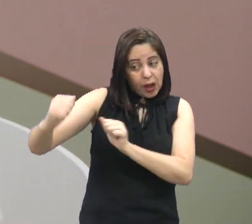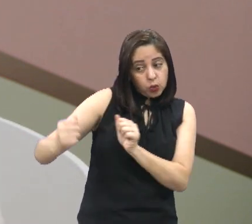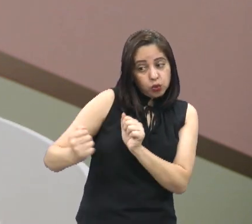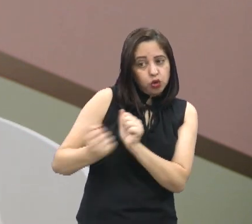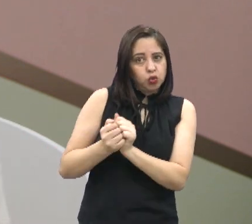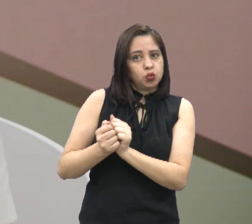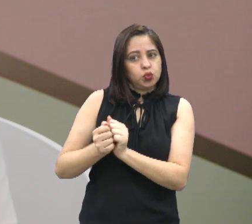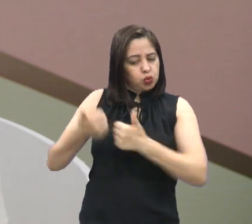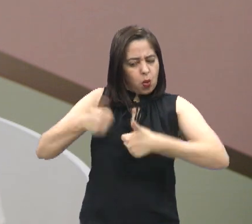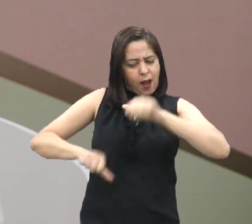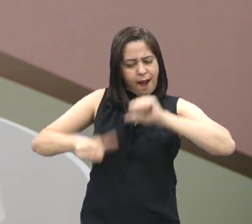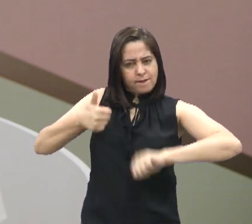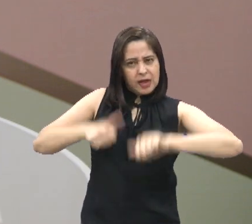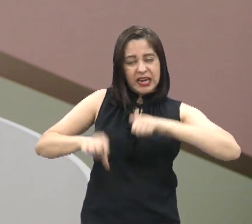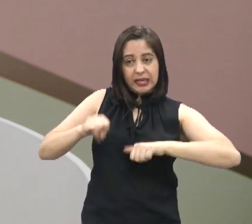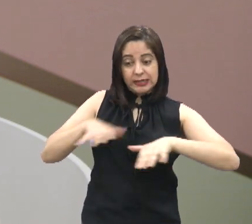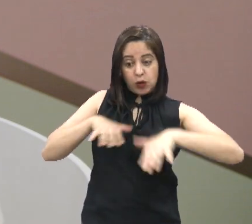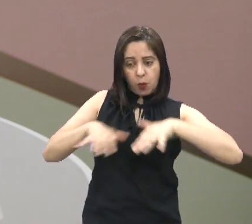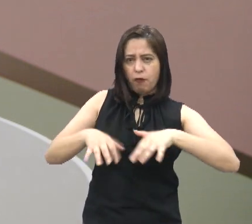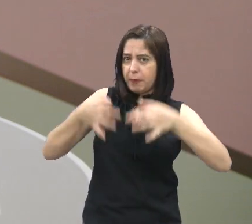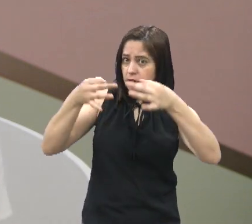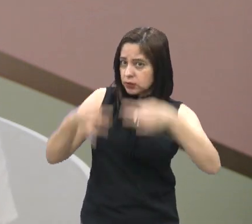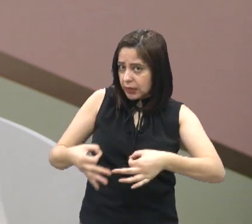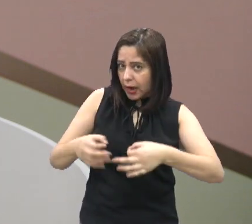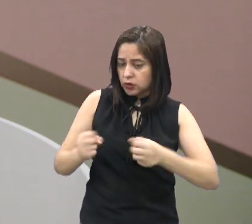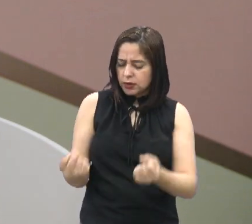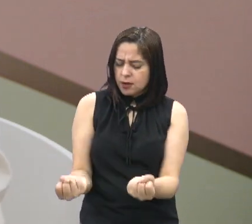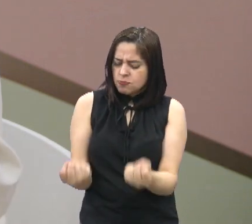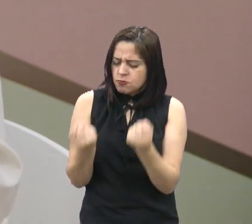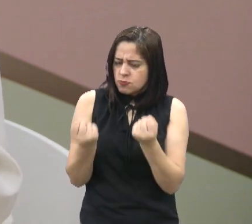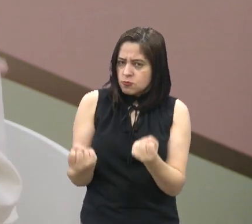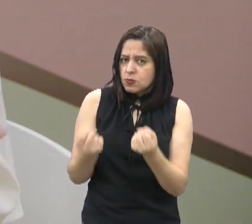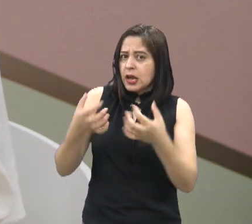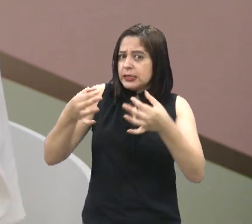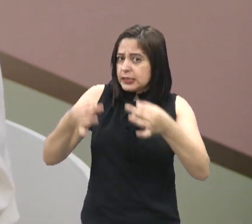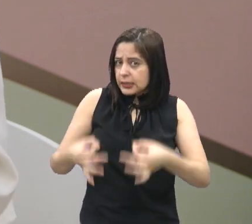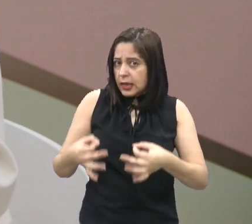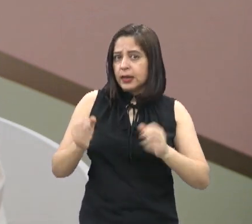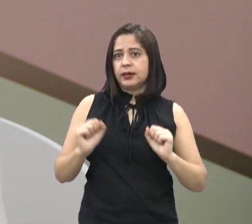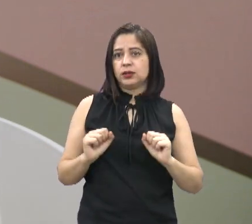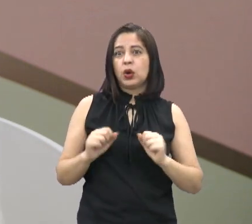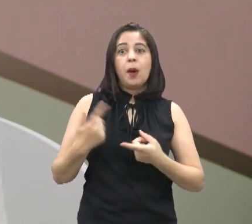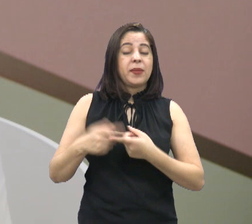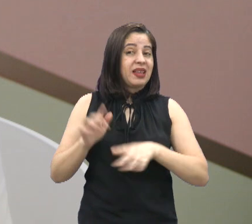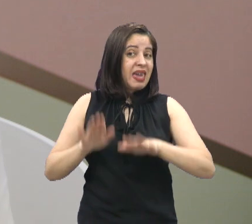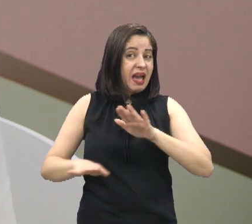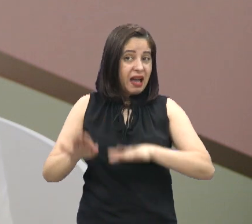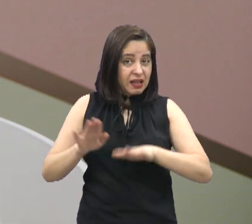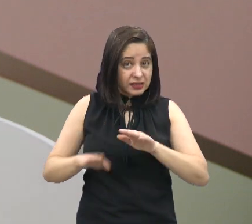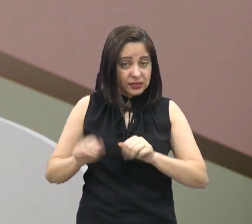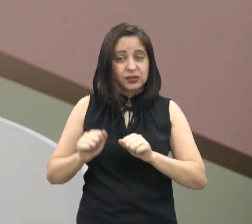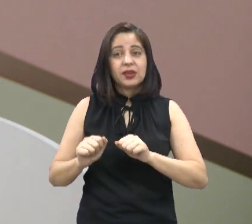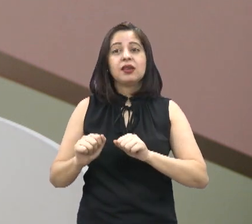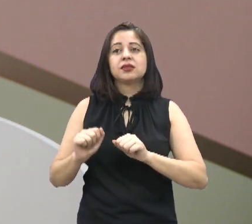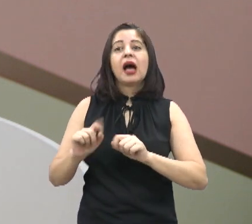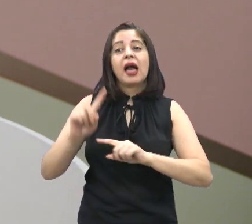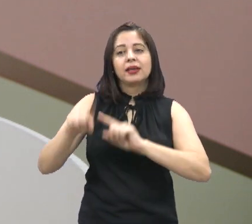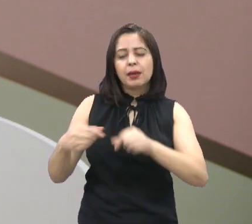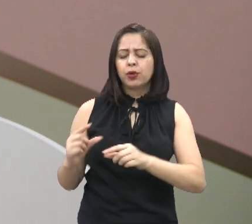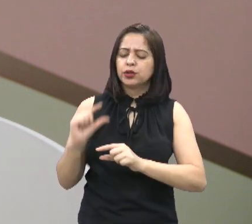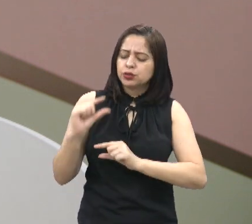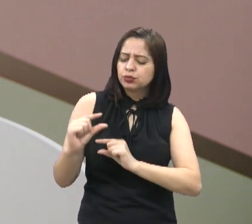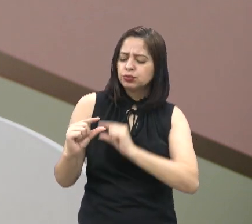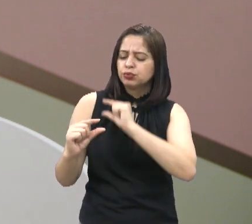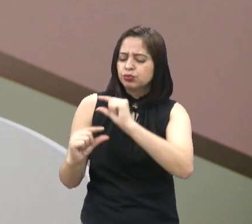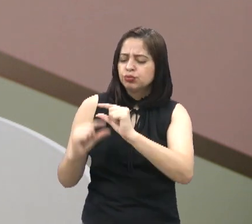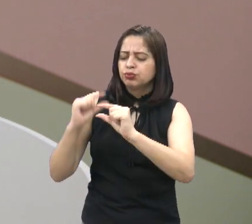se o movimento está correto, se a carga está adequada, se precisa pôr carga, ou às vezes começa até sem a carga e progressivamente vai melhorando,